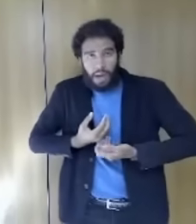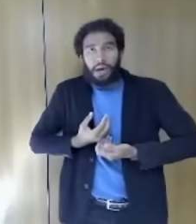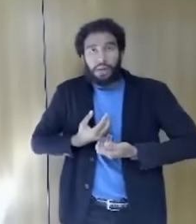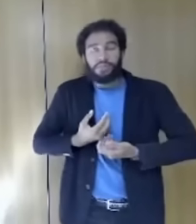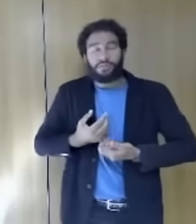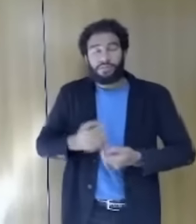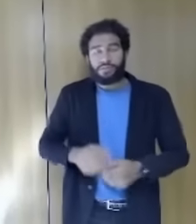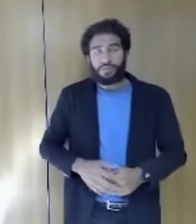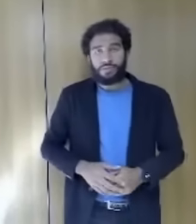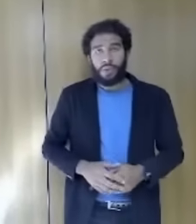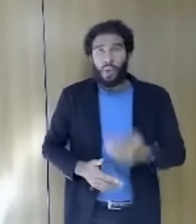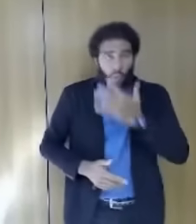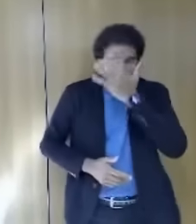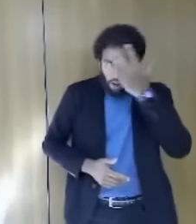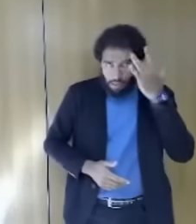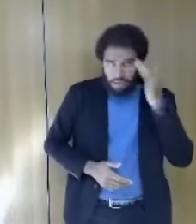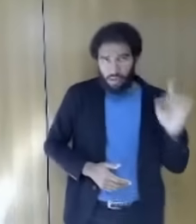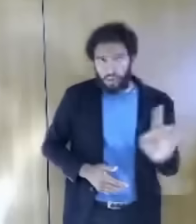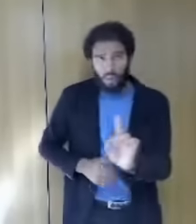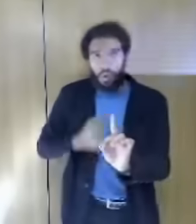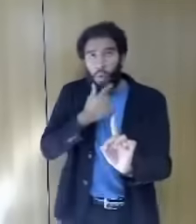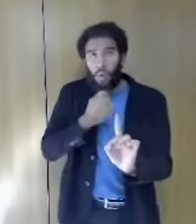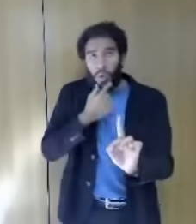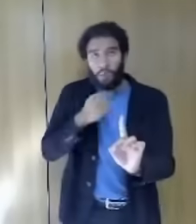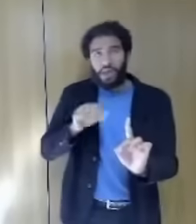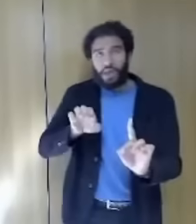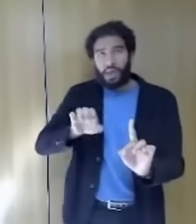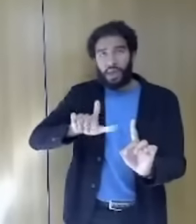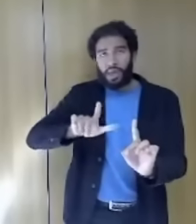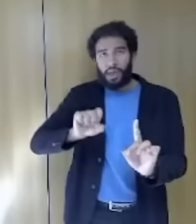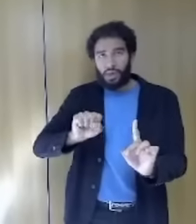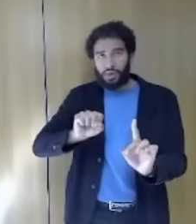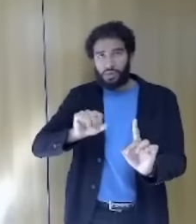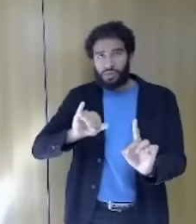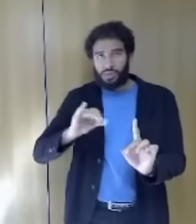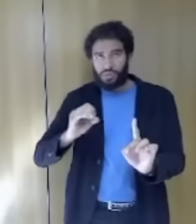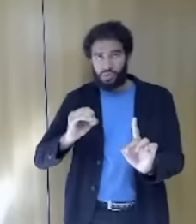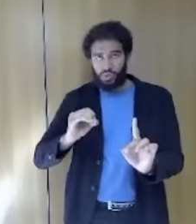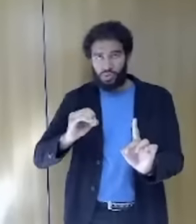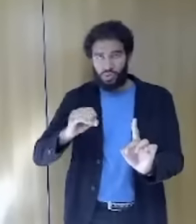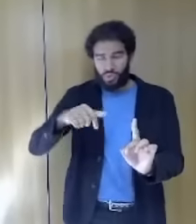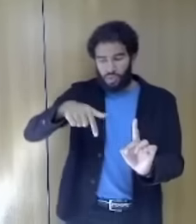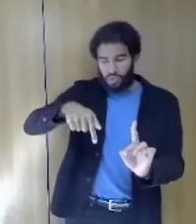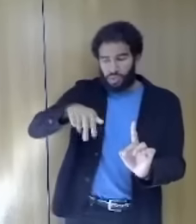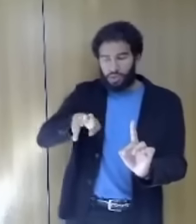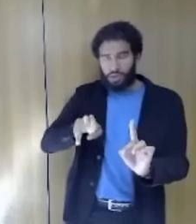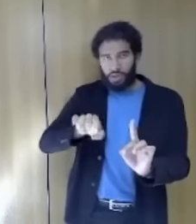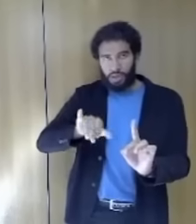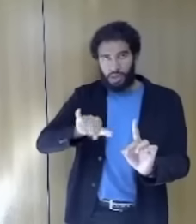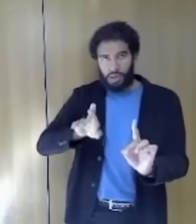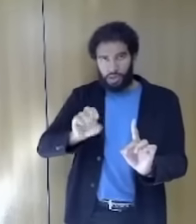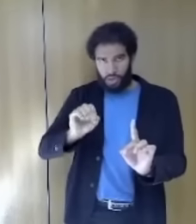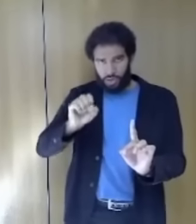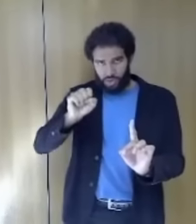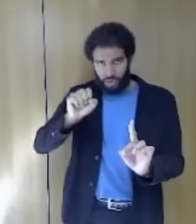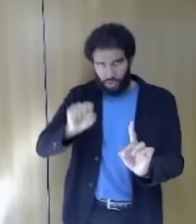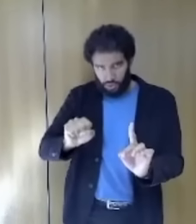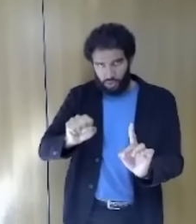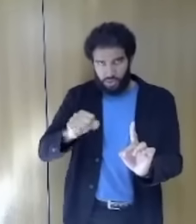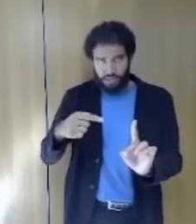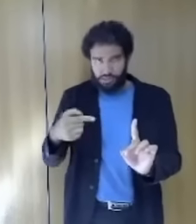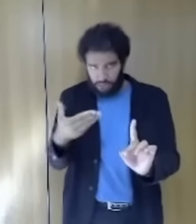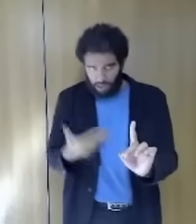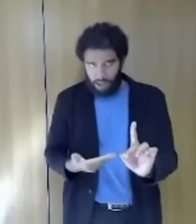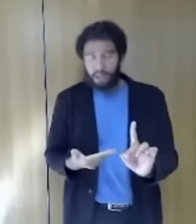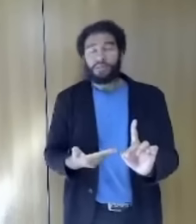premiada do senhor Elcio Queiroz. Como todas as senhoras e os senhores